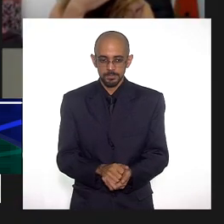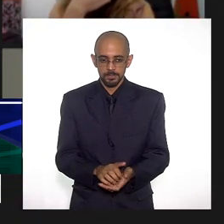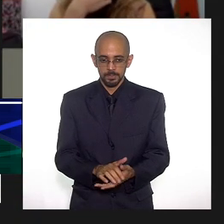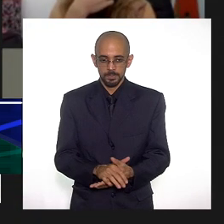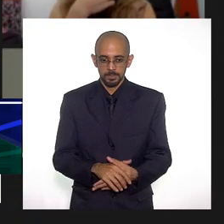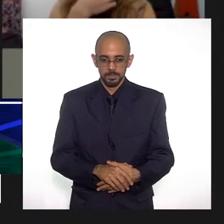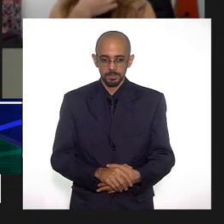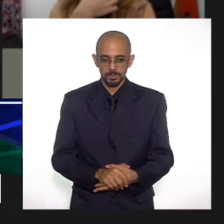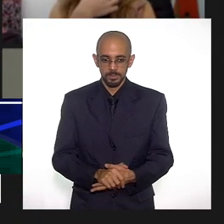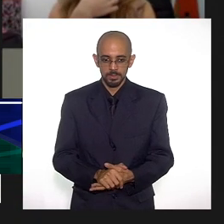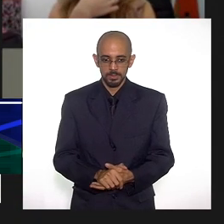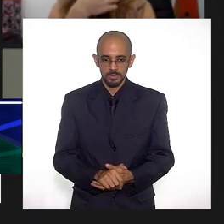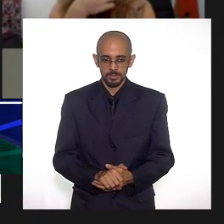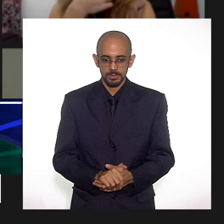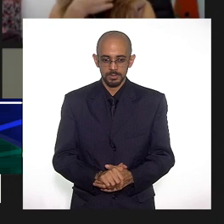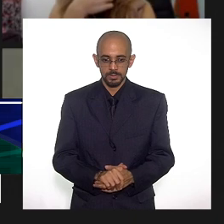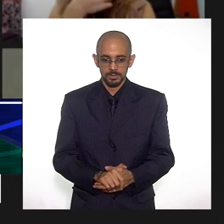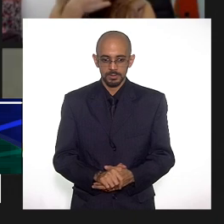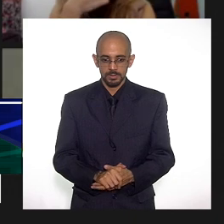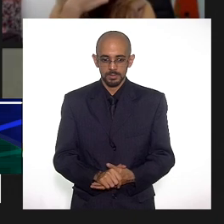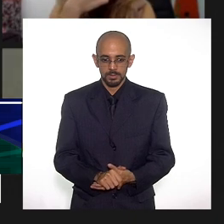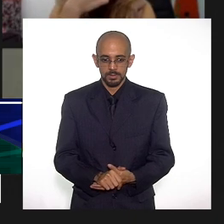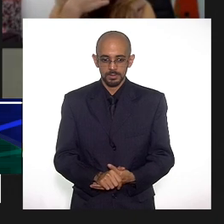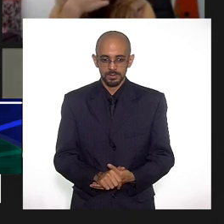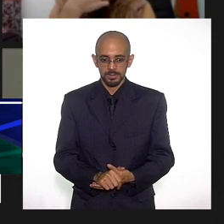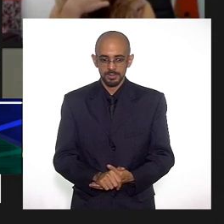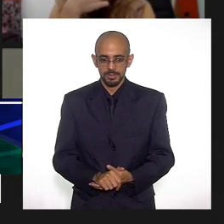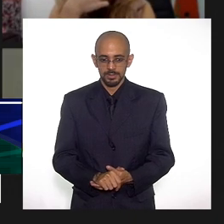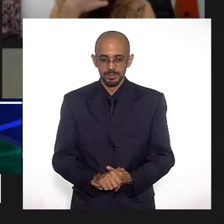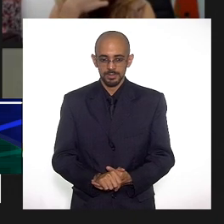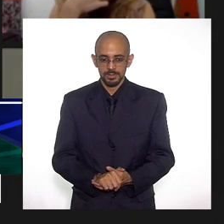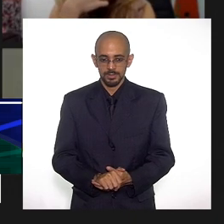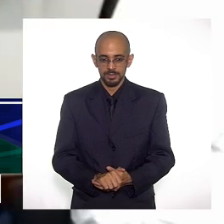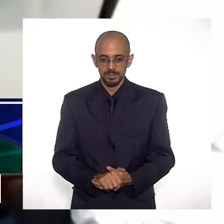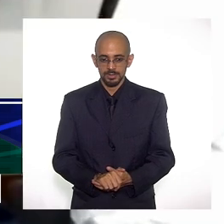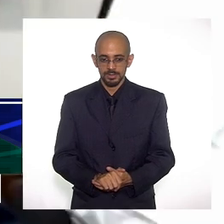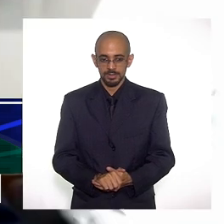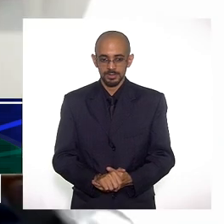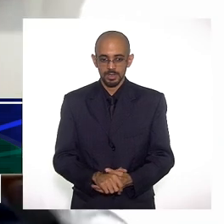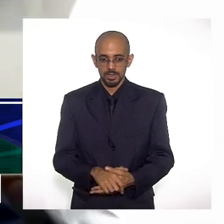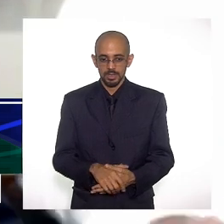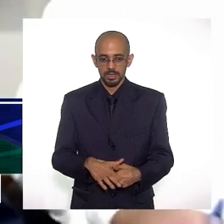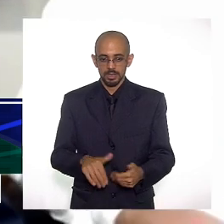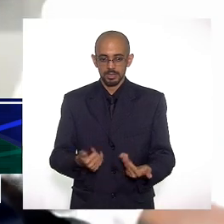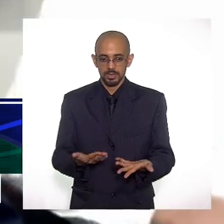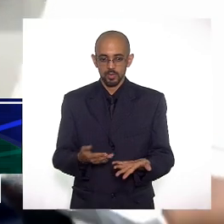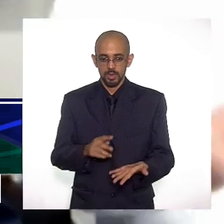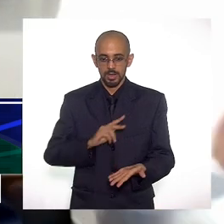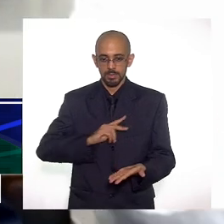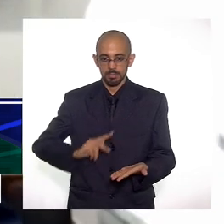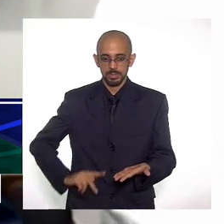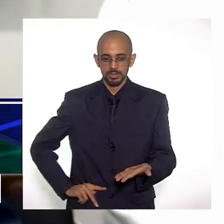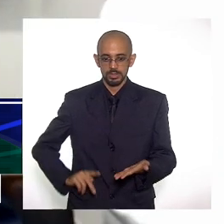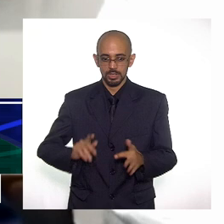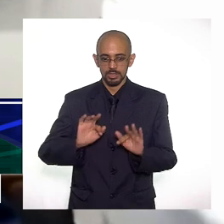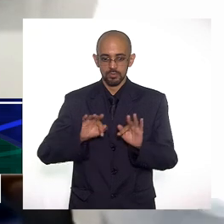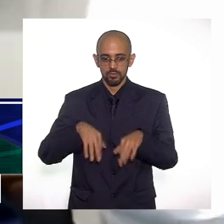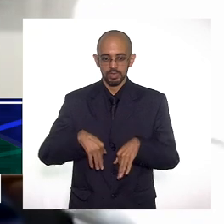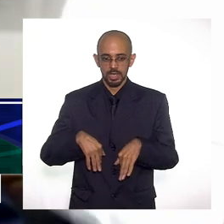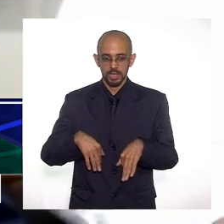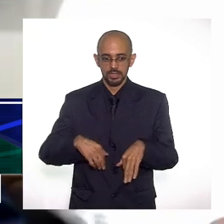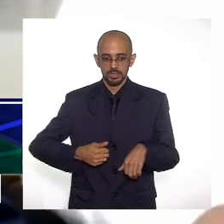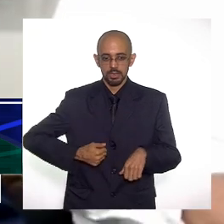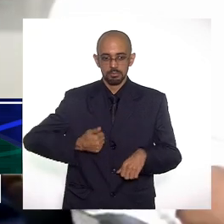aqui. Tinha votado. Foi isso mesmo. Então, a presidência vai dar por encerrada a primeira